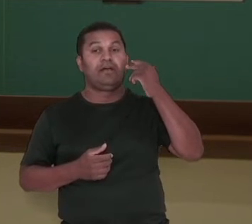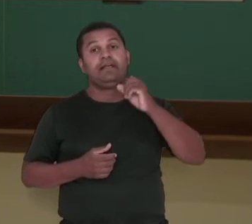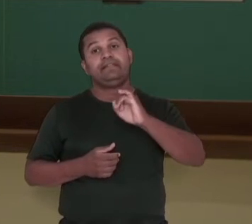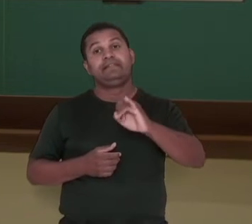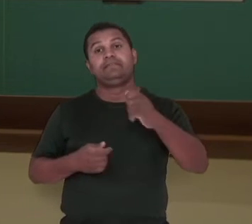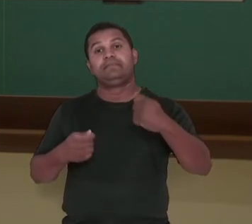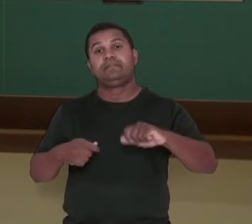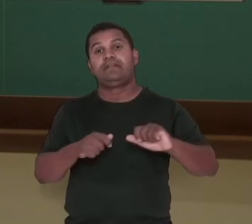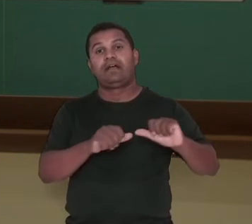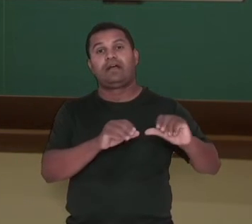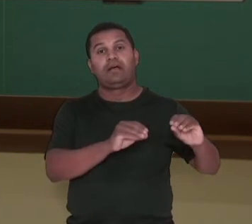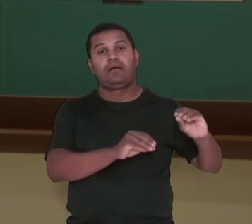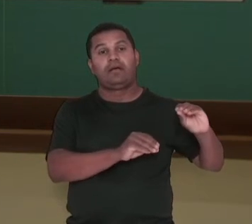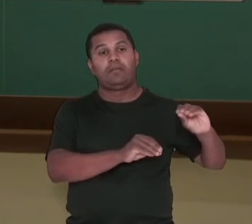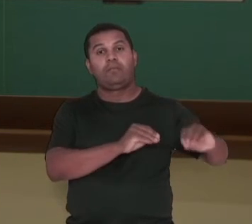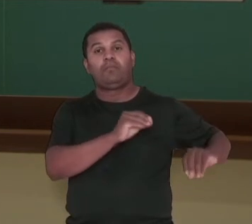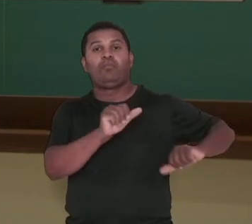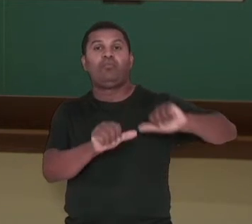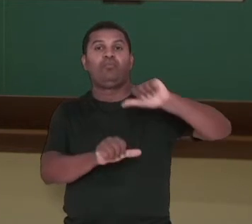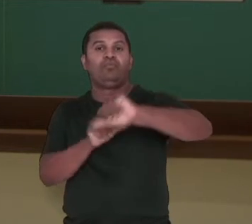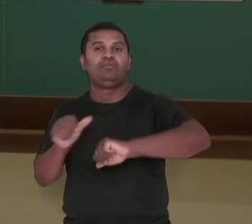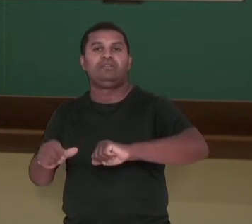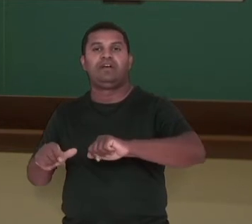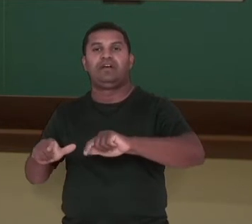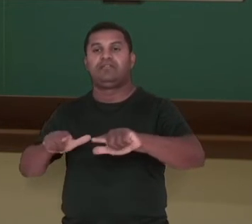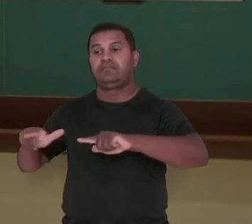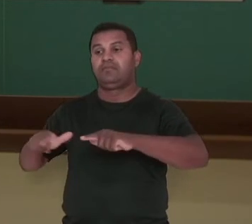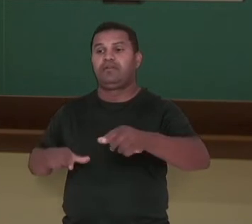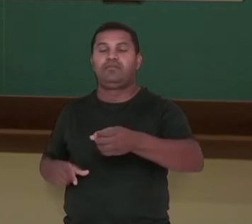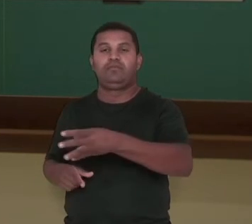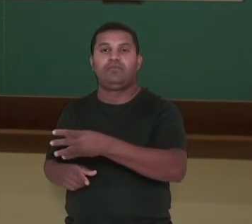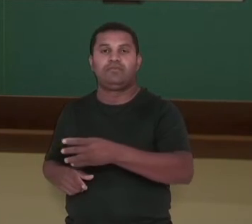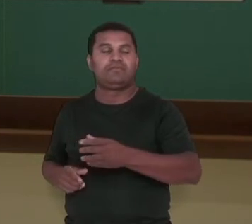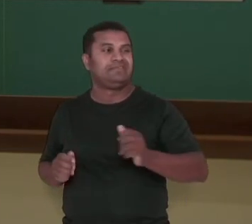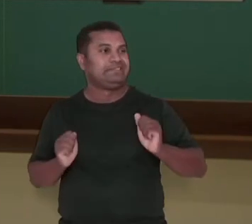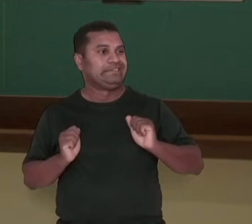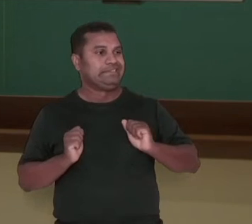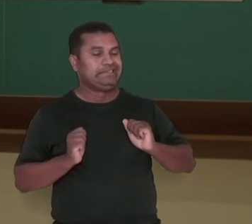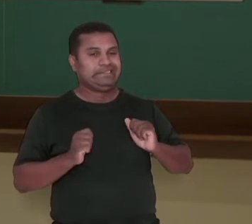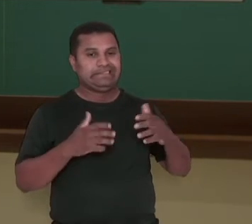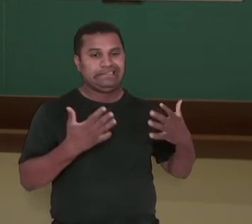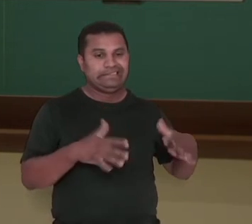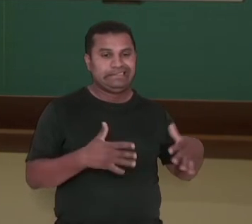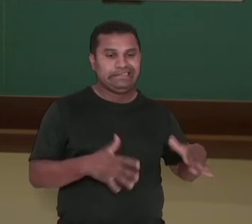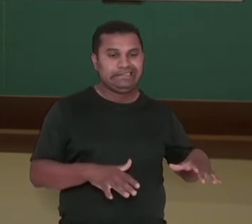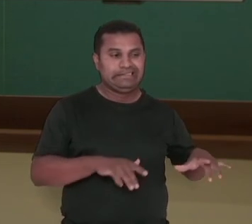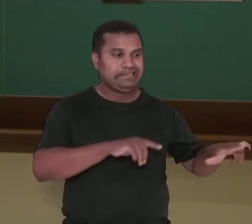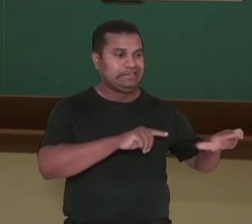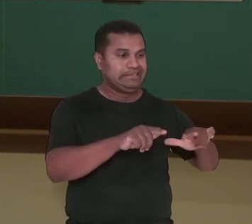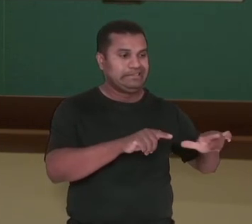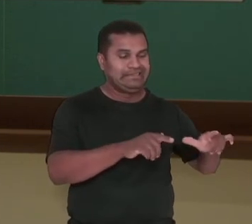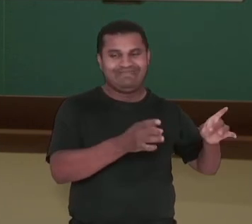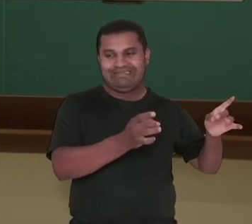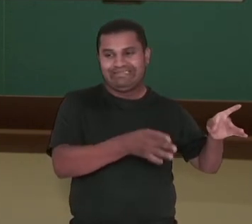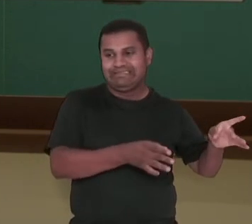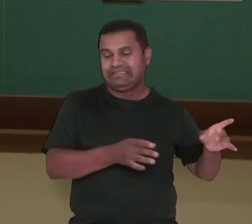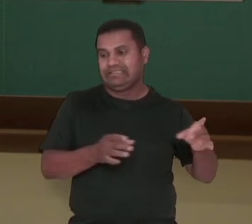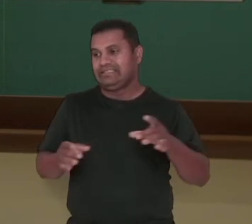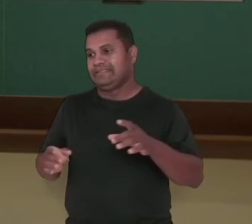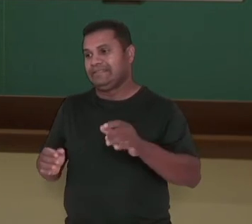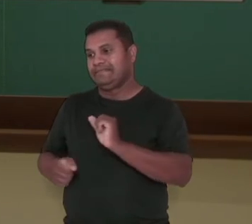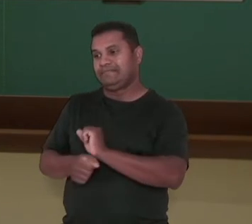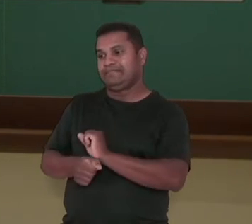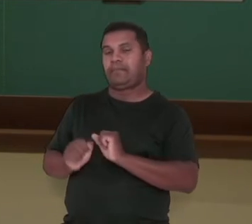por exemplo, e a gente não sabe lidar com adaptações, a gente vai deixar de ser proativo. E não é legal,